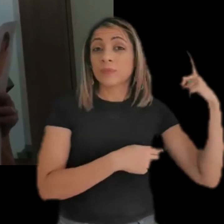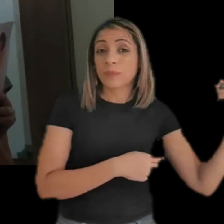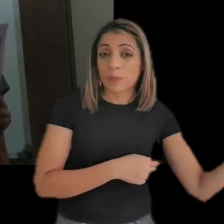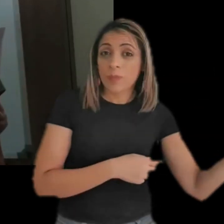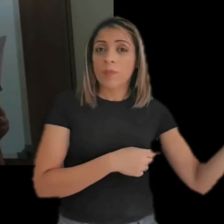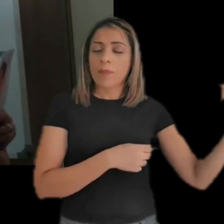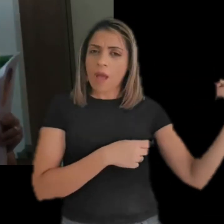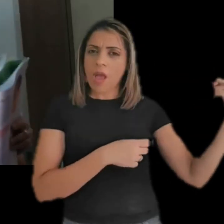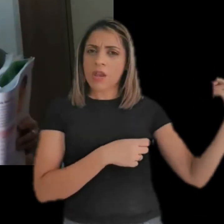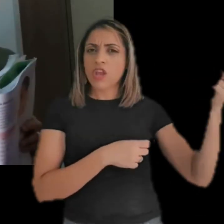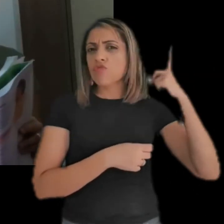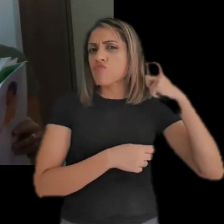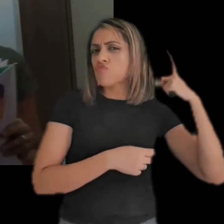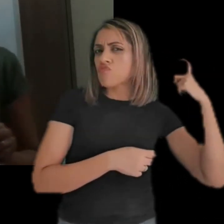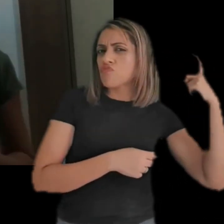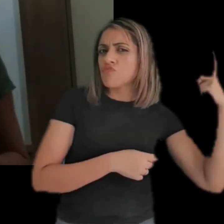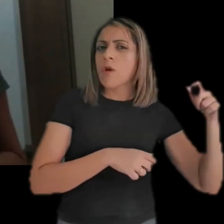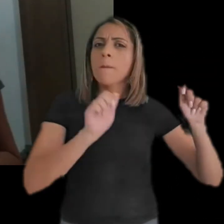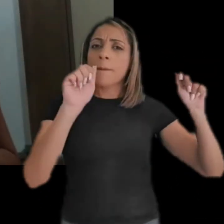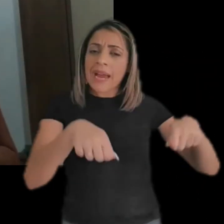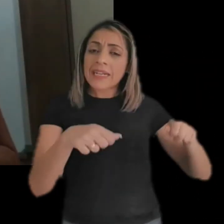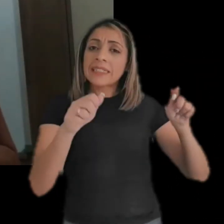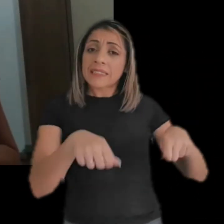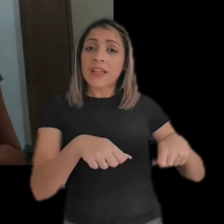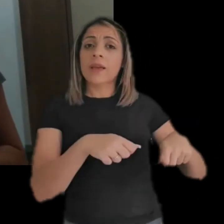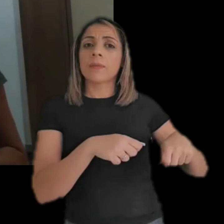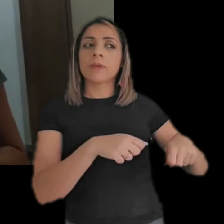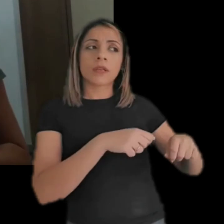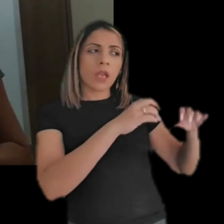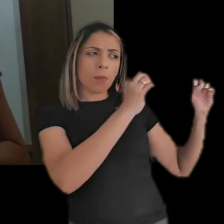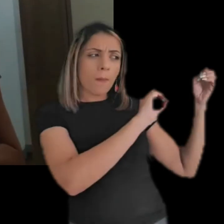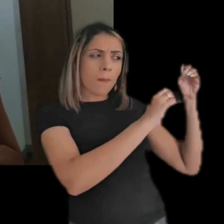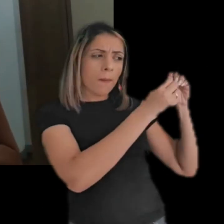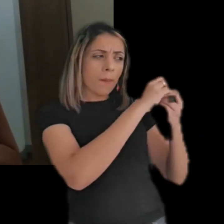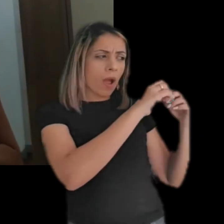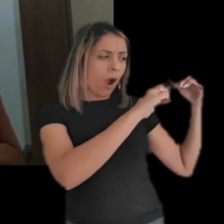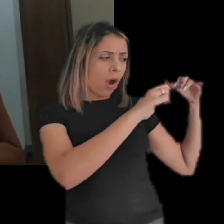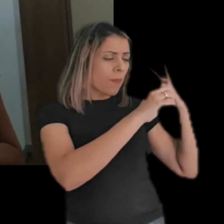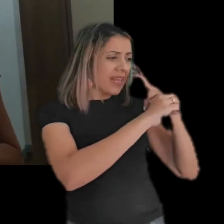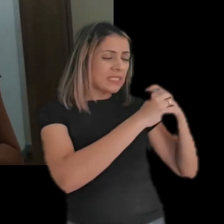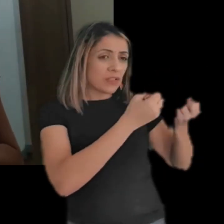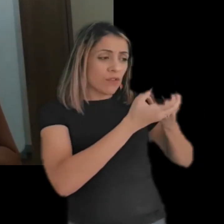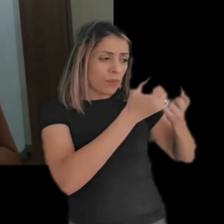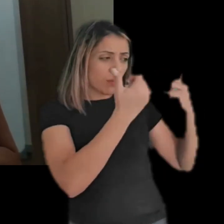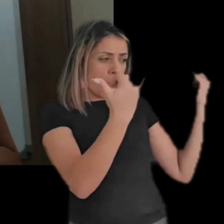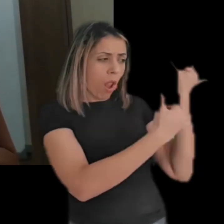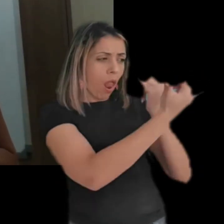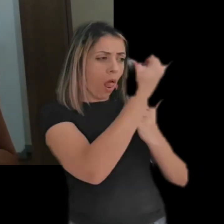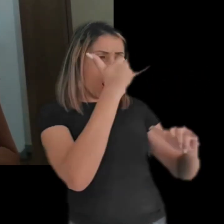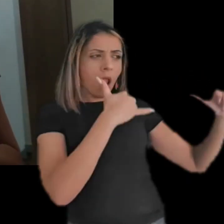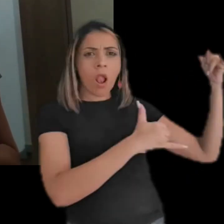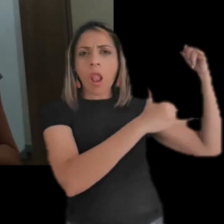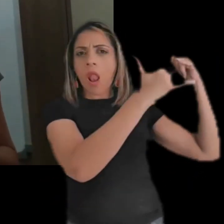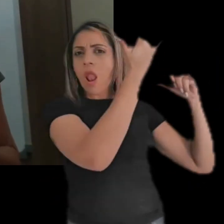aqui, nessa região, e vai passando de uma molécula para outra. E isso chega aos nossos ouvidos. Quando chega aos nossos